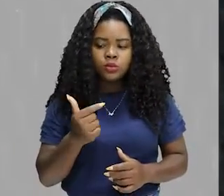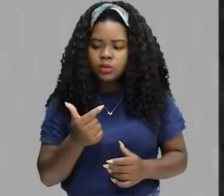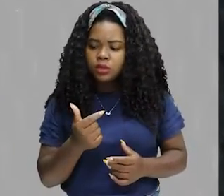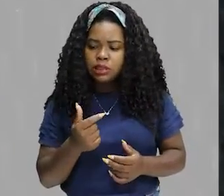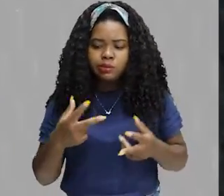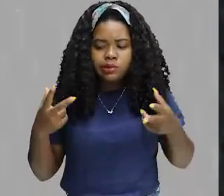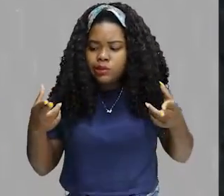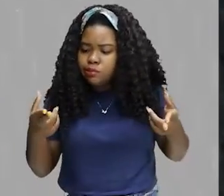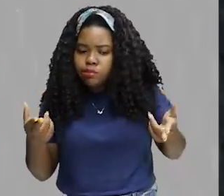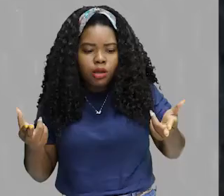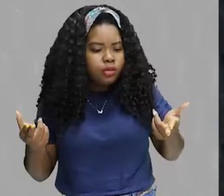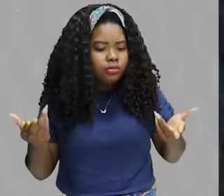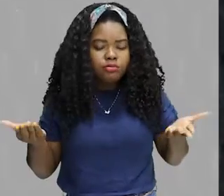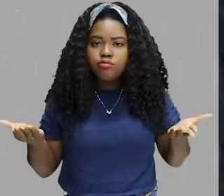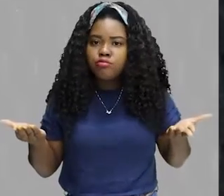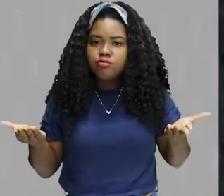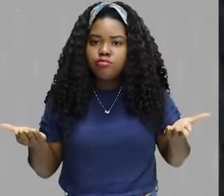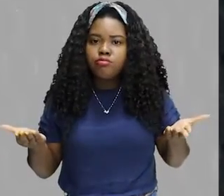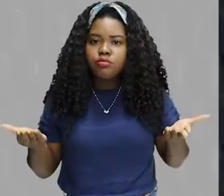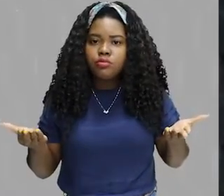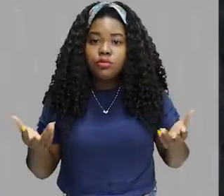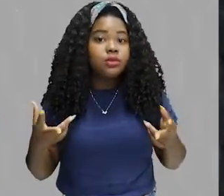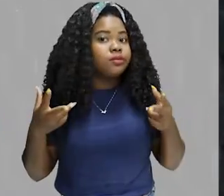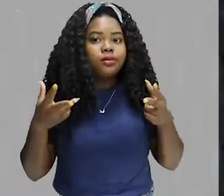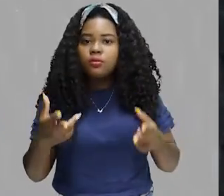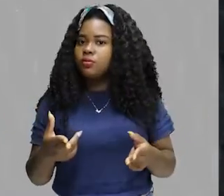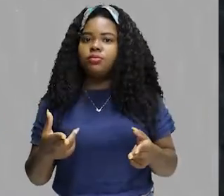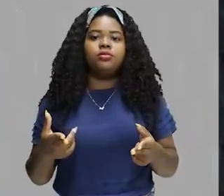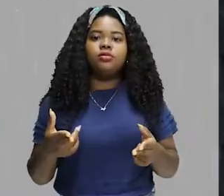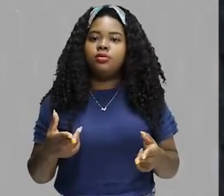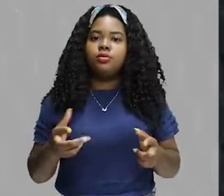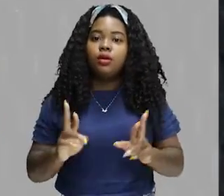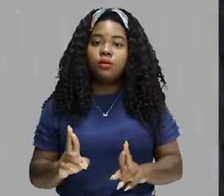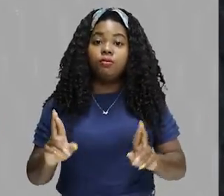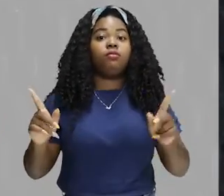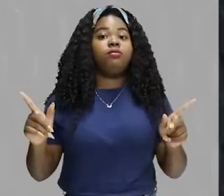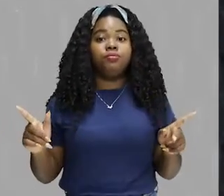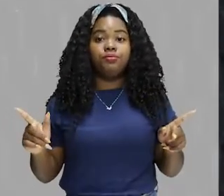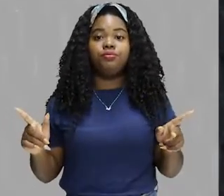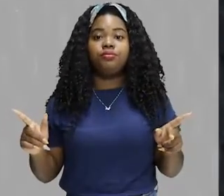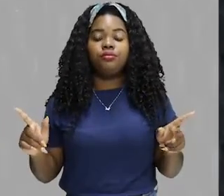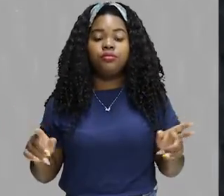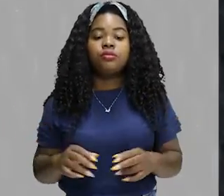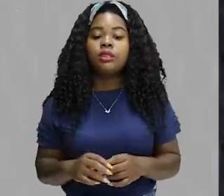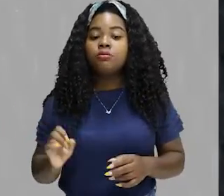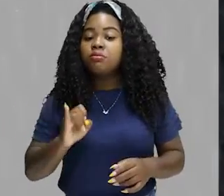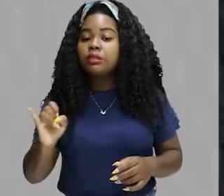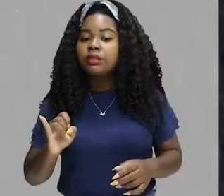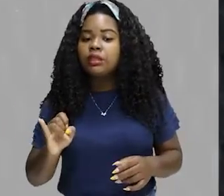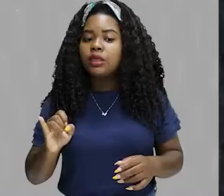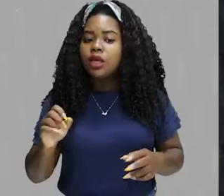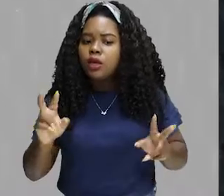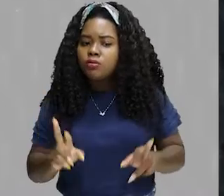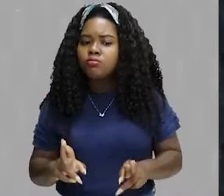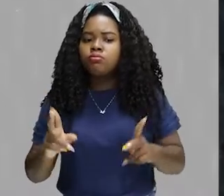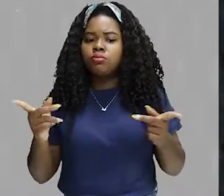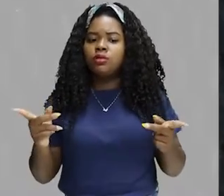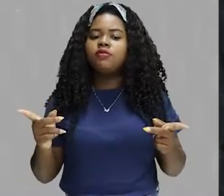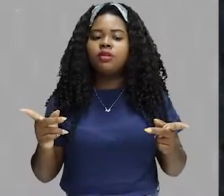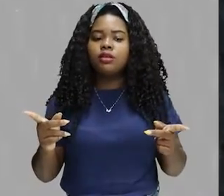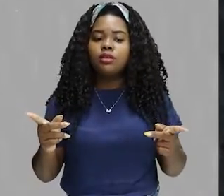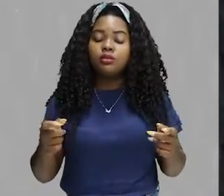quantidades de átomos, tanto no reagente quanto no produto. Nós não temos. Então, se nós não temos, a gente